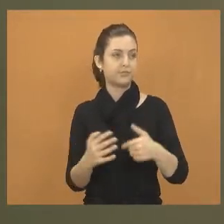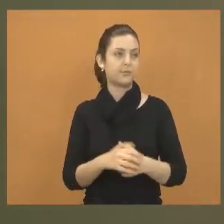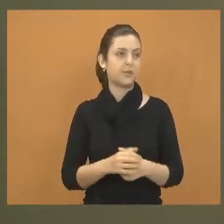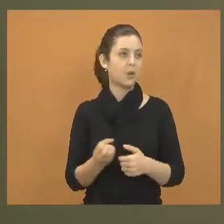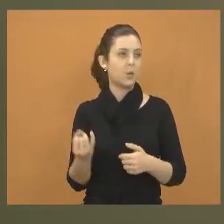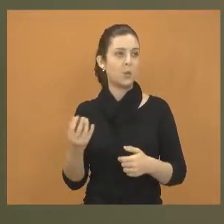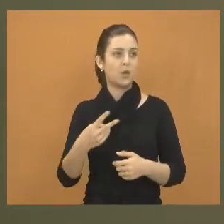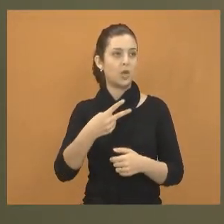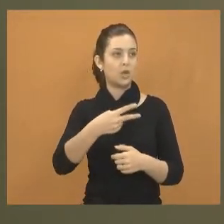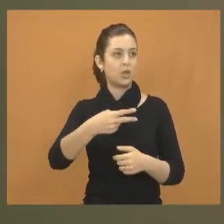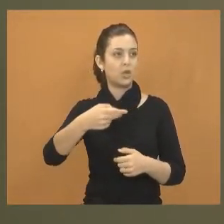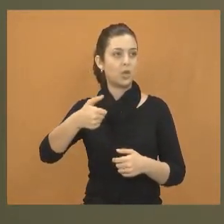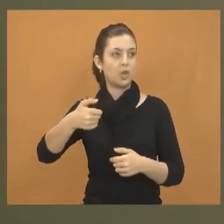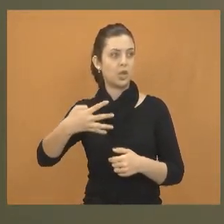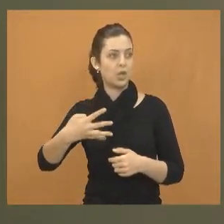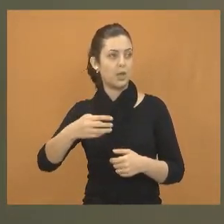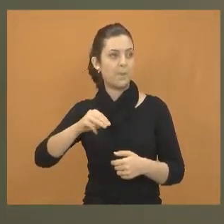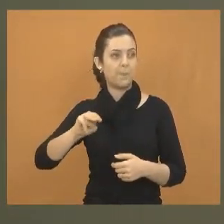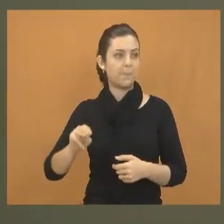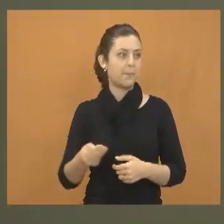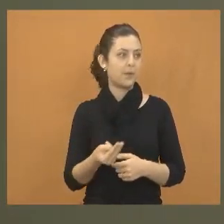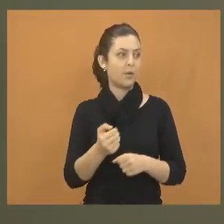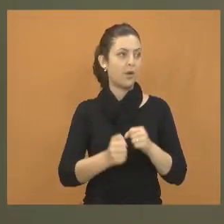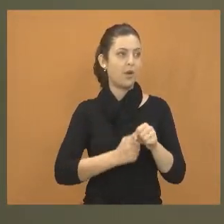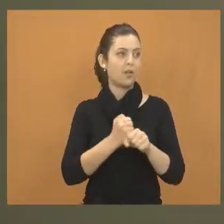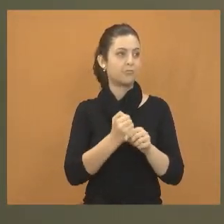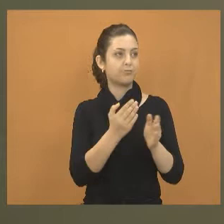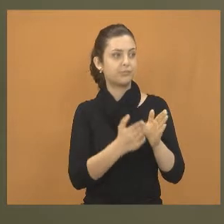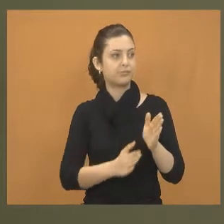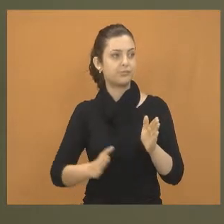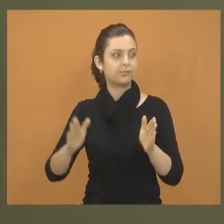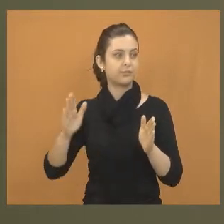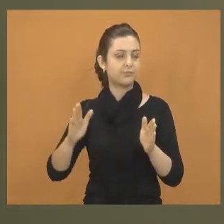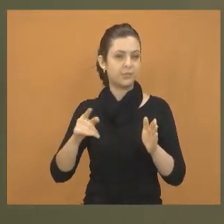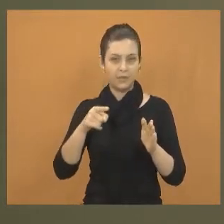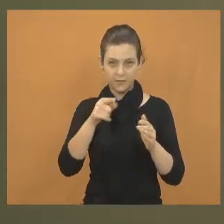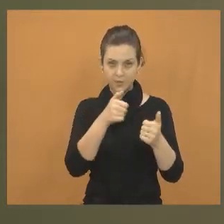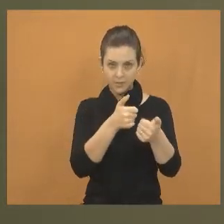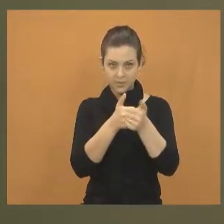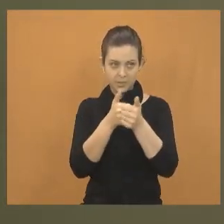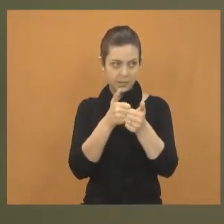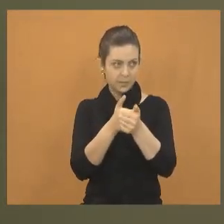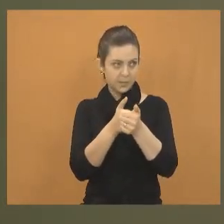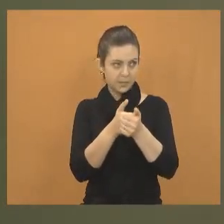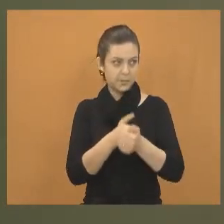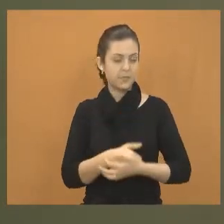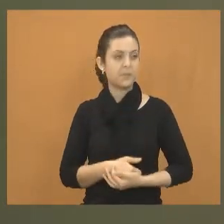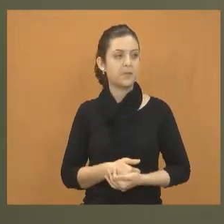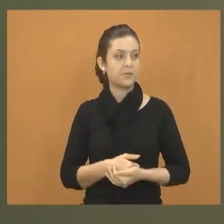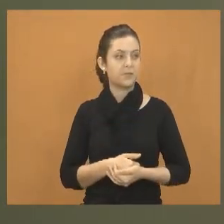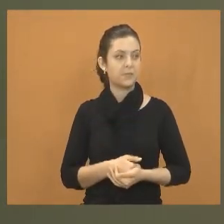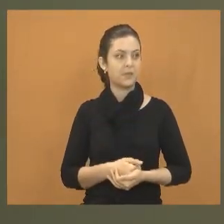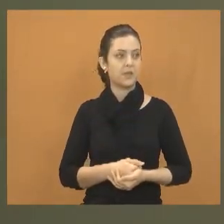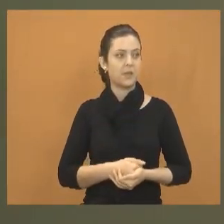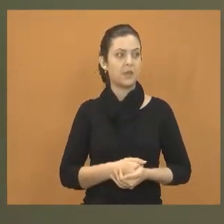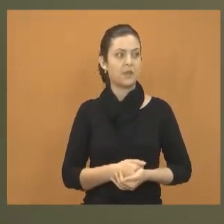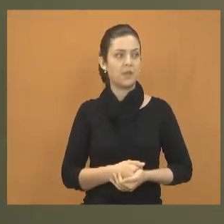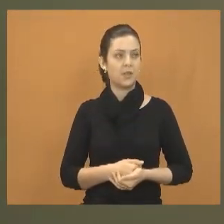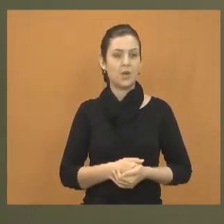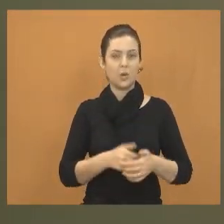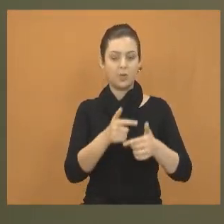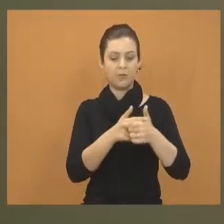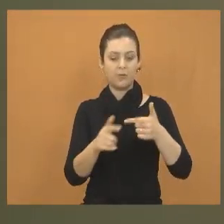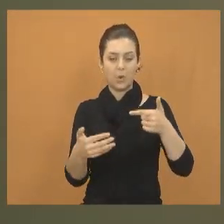dar, ó. 214 milhões por ano. Tá? Você que está me acompanhando, olha lá. 856 milhões de investimento. Vai